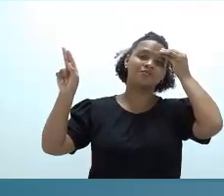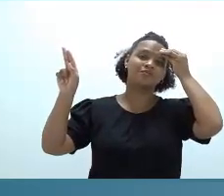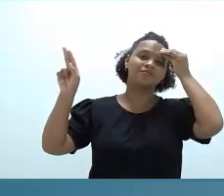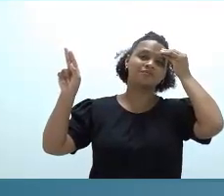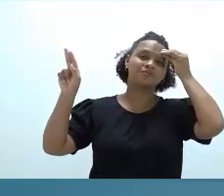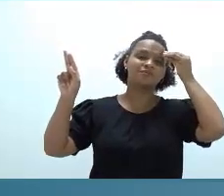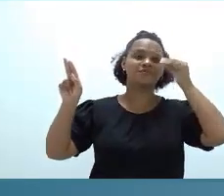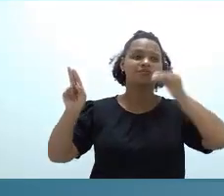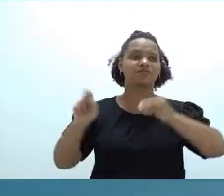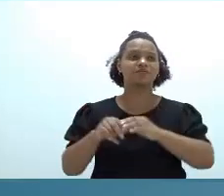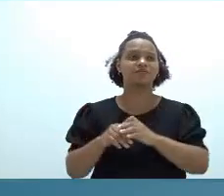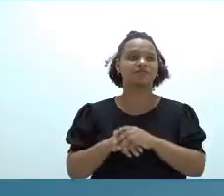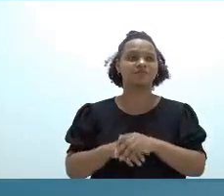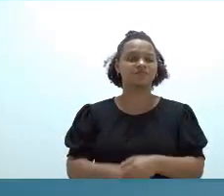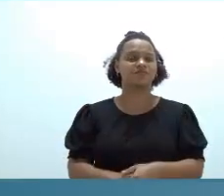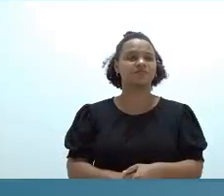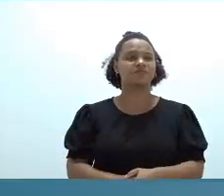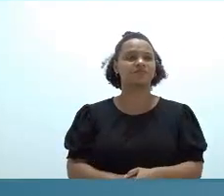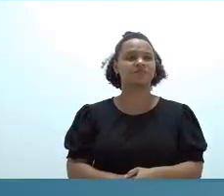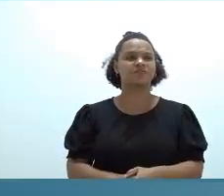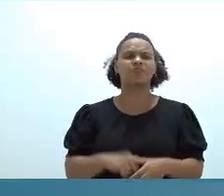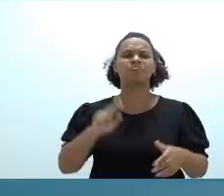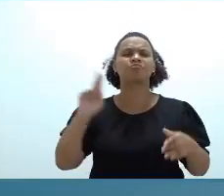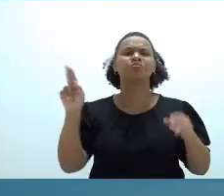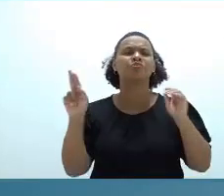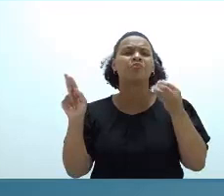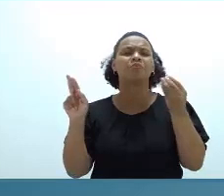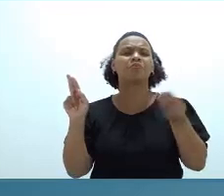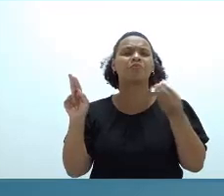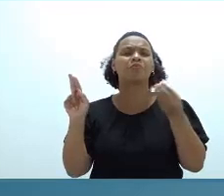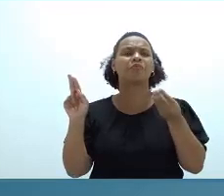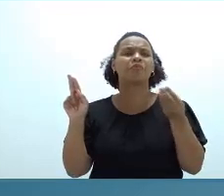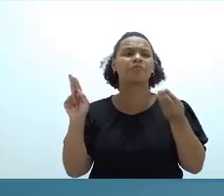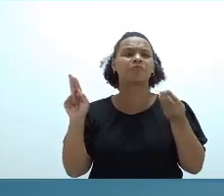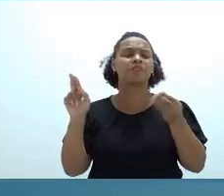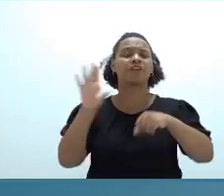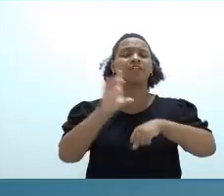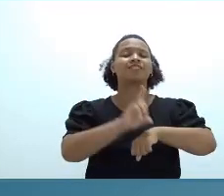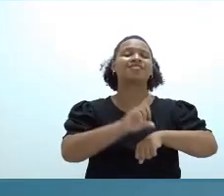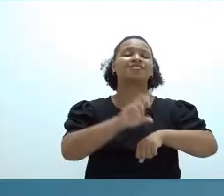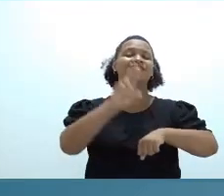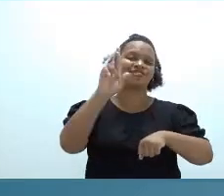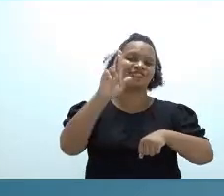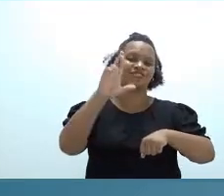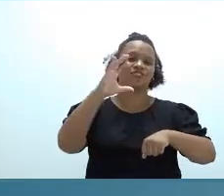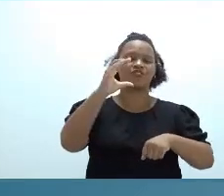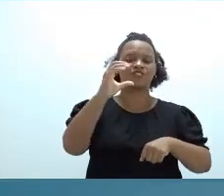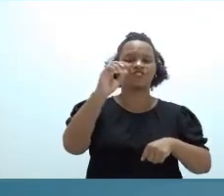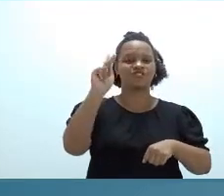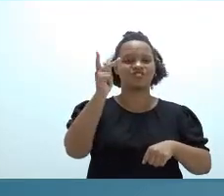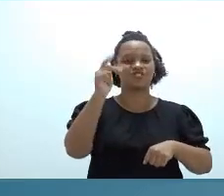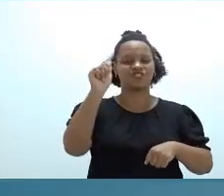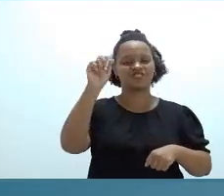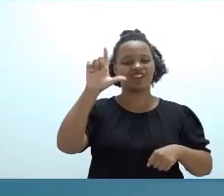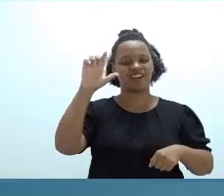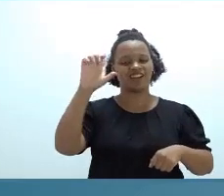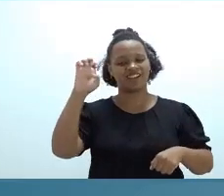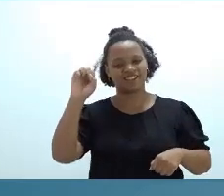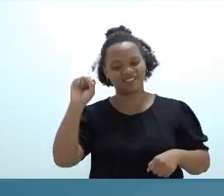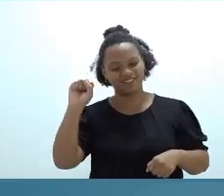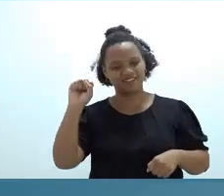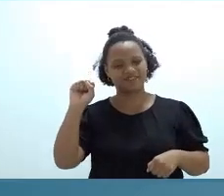Da coordenadora de pregador, como é o nome, doutor? Doutor Charles. Realmente, doutor